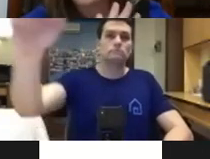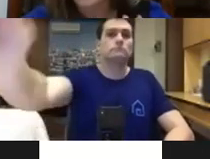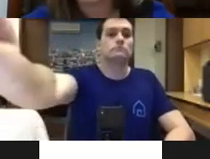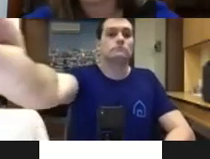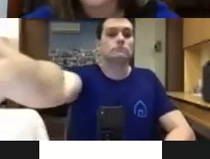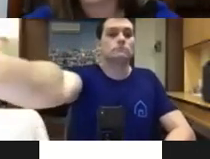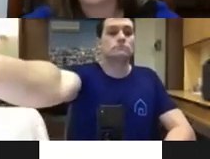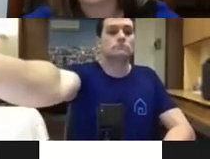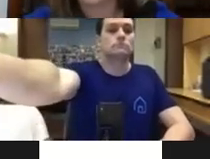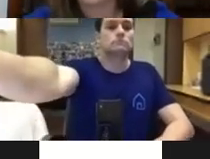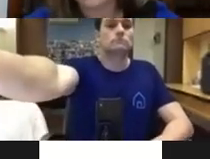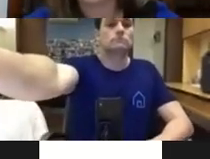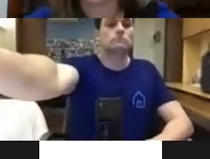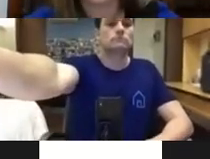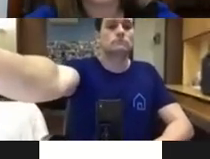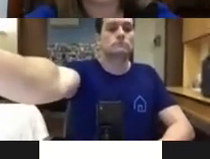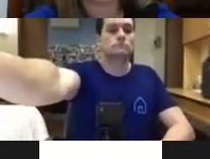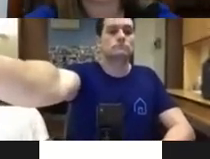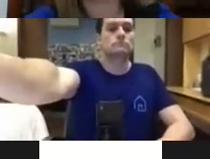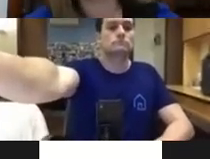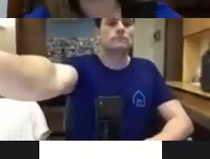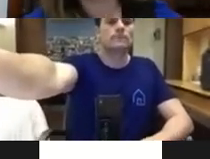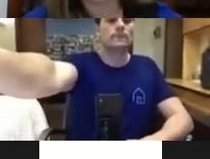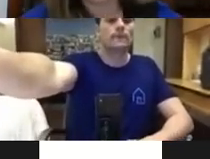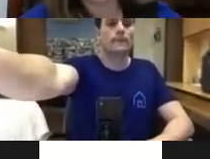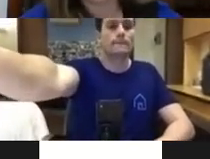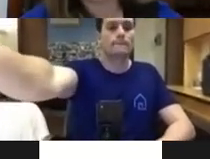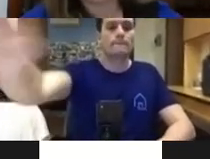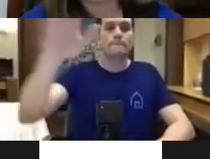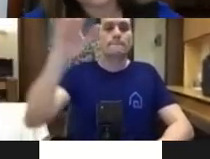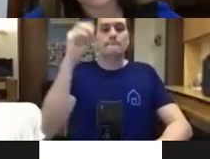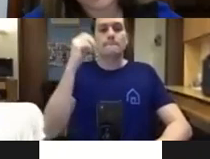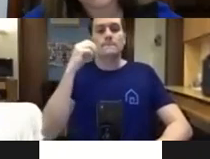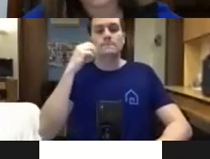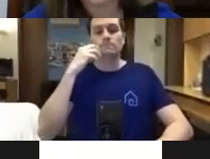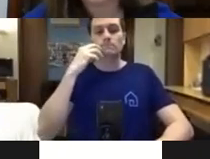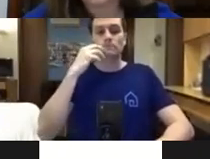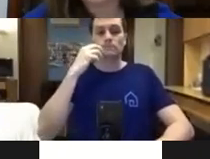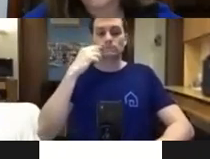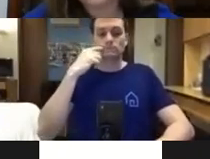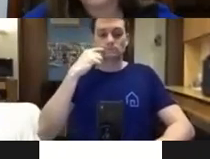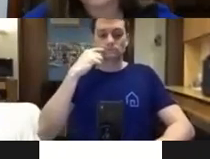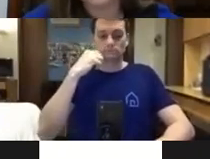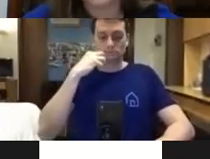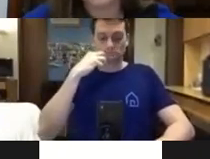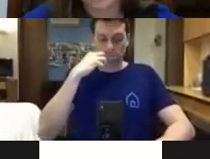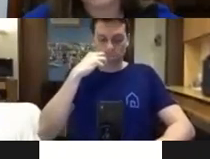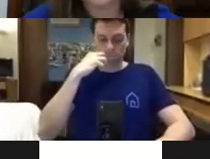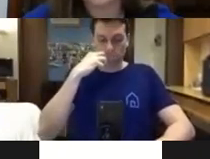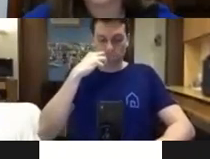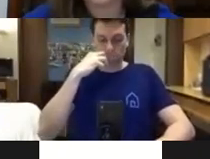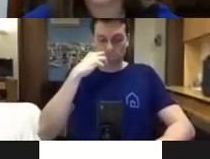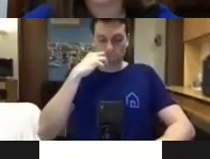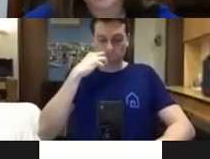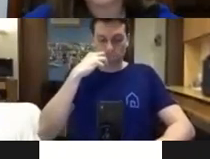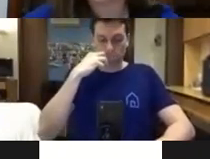Essa já é uma vantagem em relação à estrutura de madeira. Né? Temos também a baixa condutividade térmica, se a gente for comparar, por